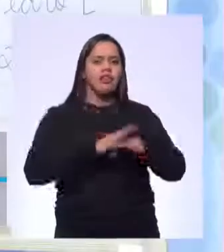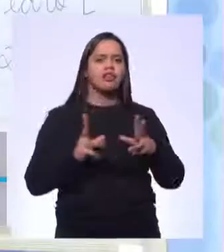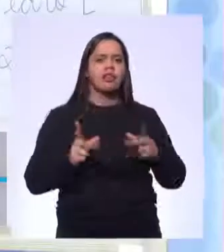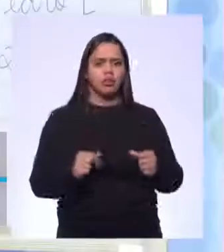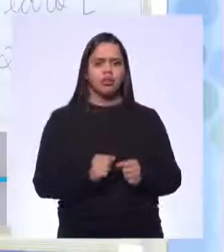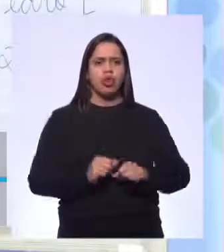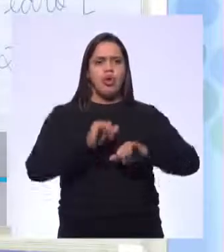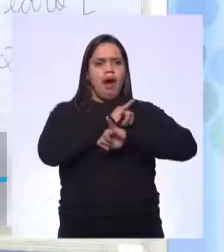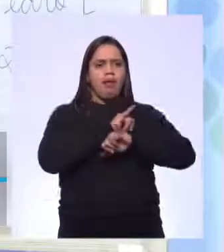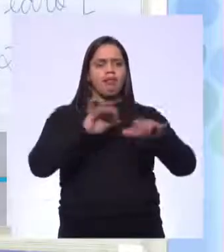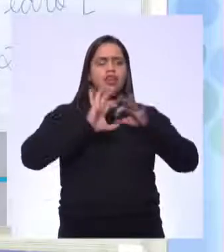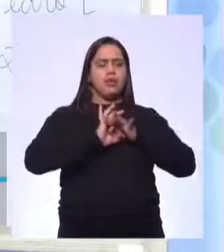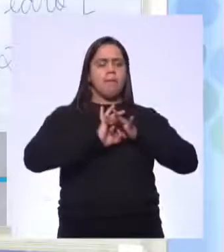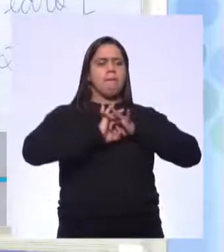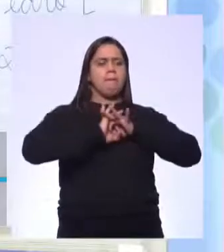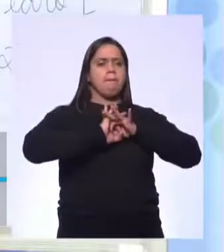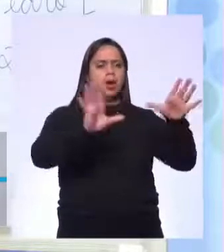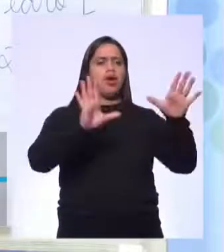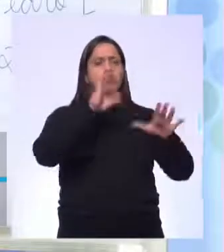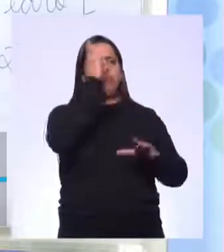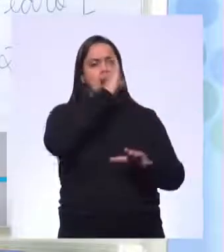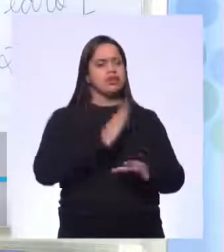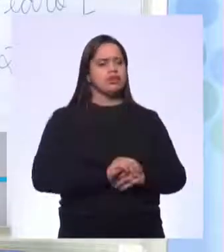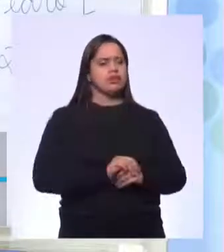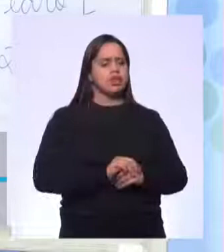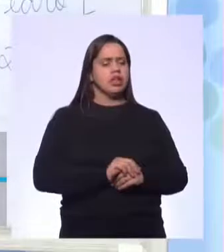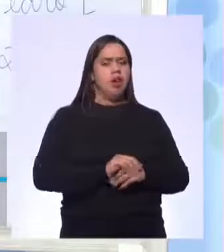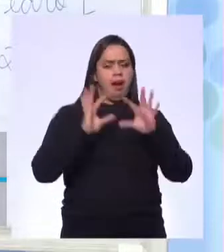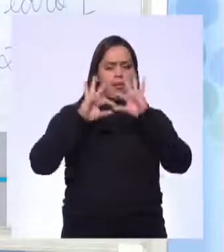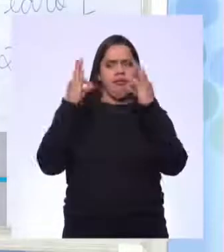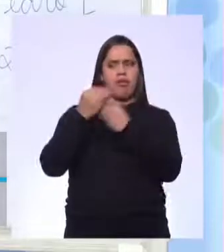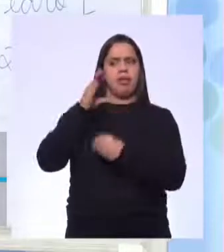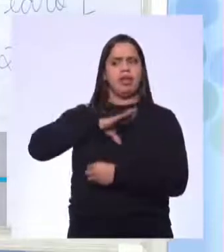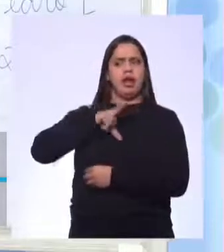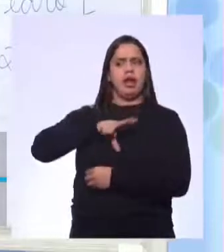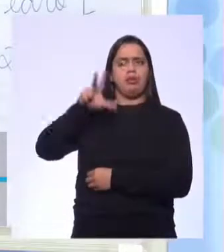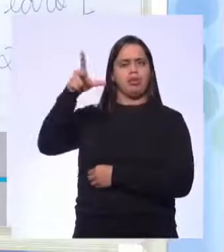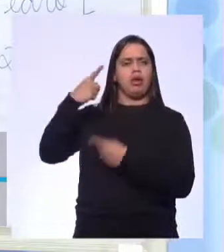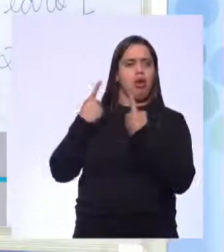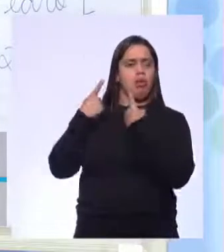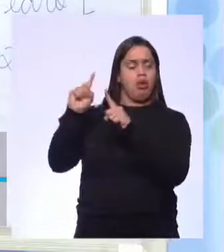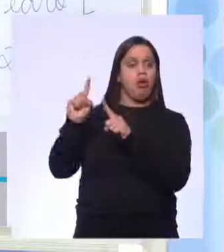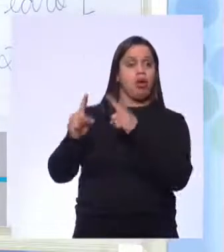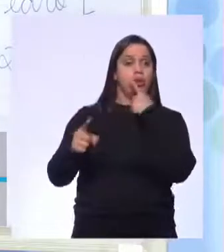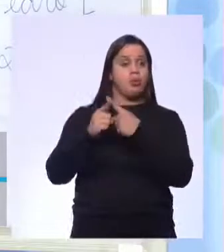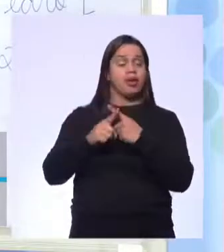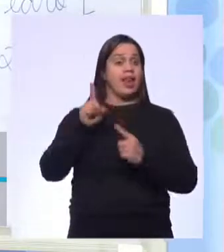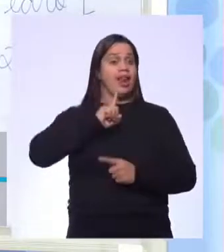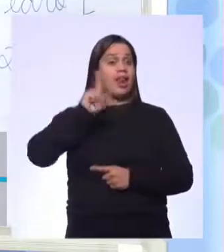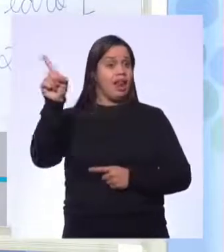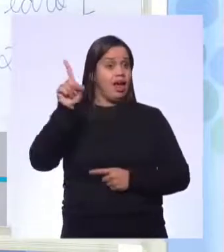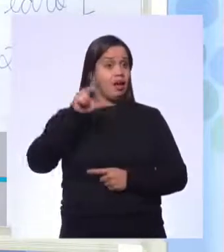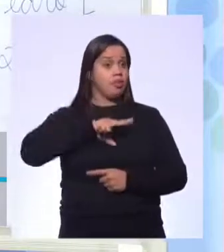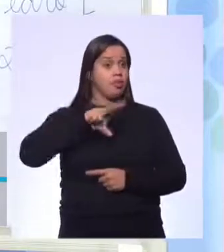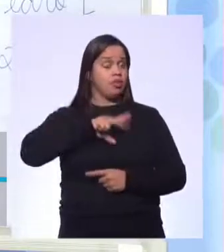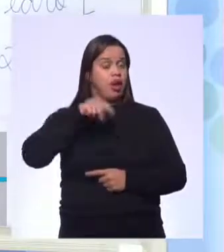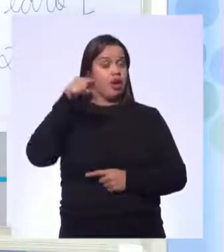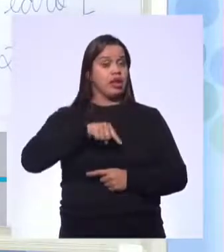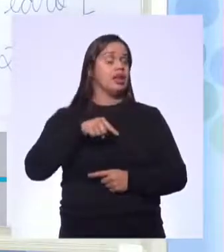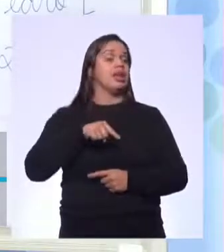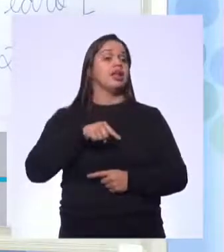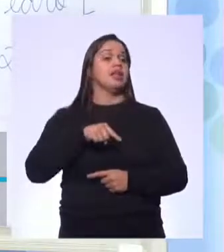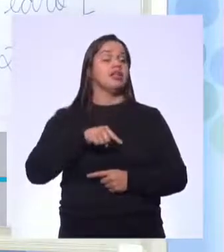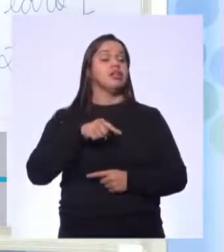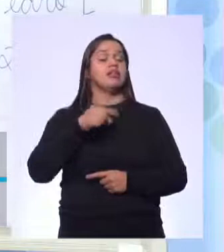proclamo independência, eu vou contra a minha família, eu vou contra os costumes, porque lá em Portugal ele seria Dom Pedro IV. Aqui no Brasil ele é Dom